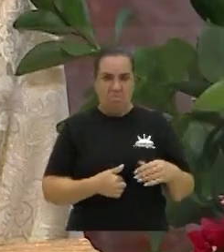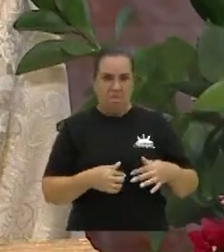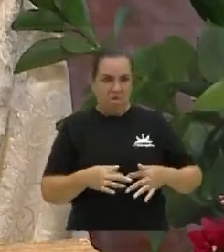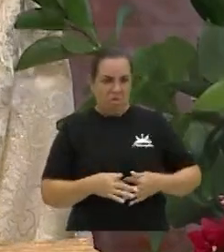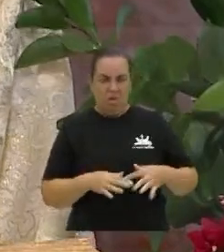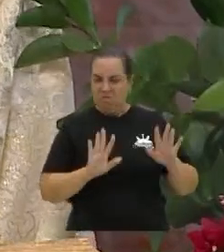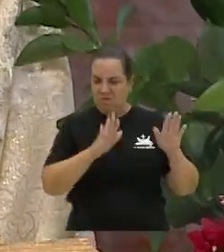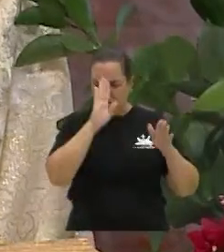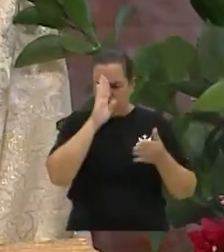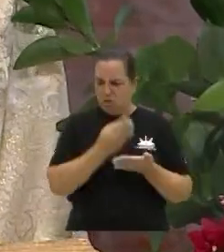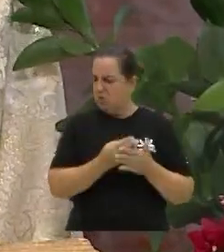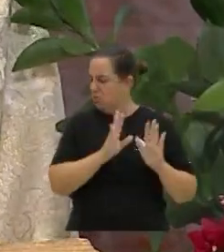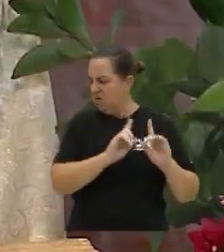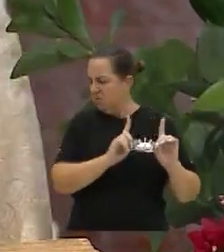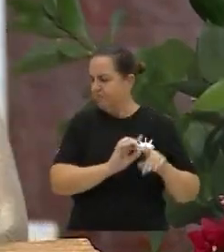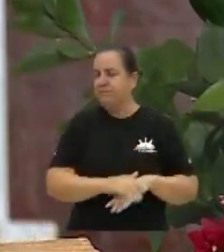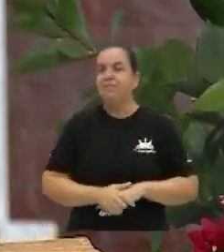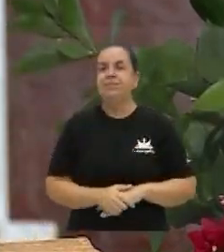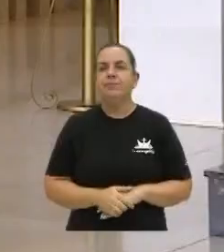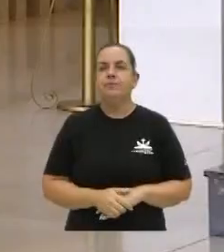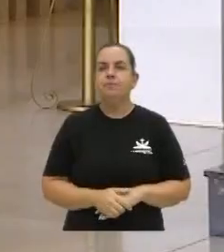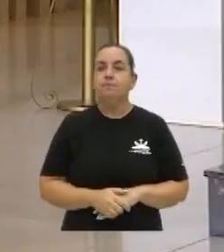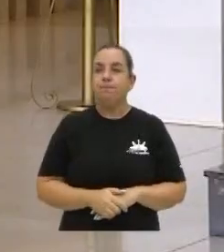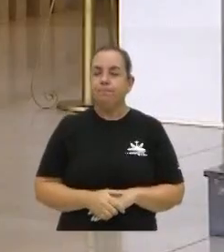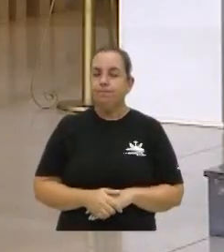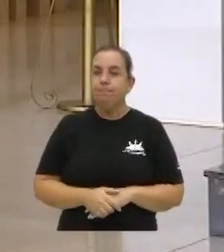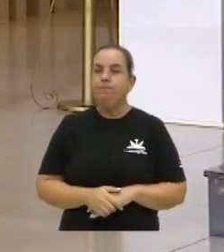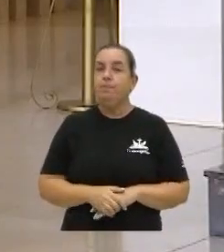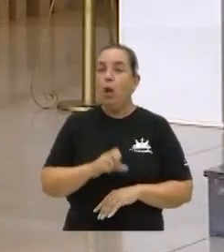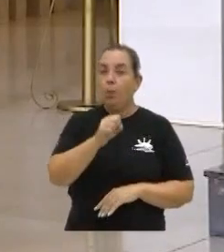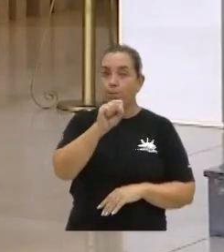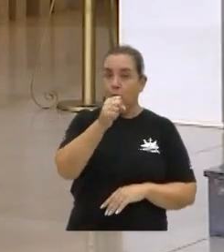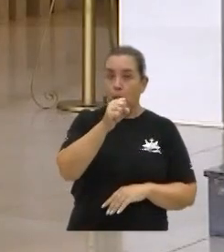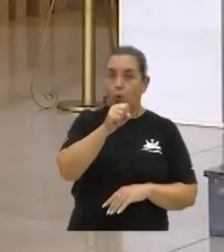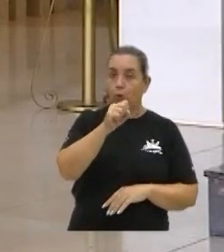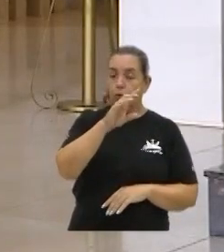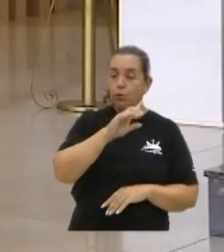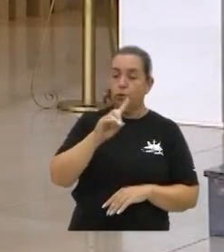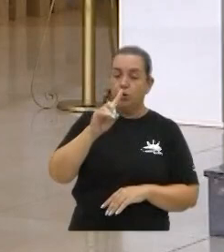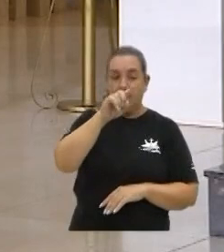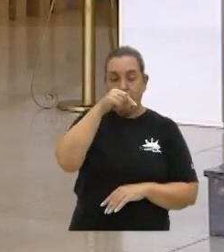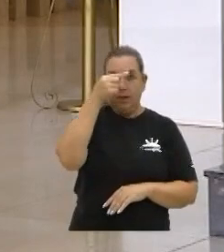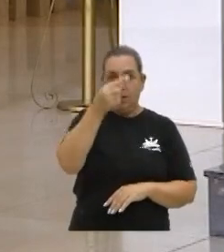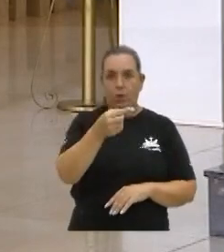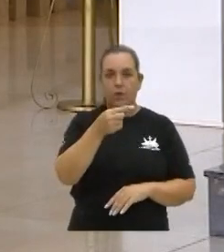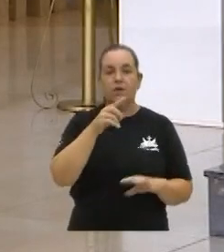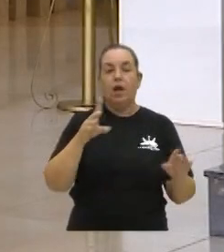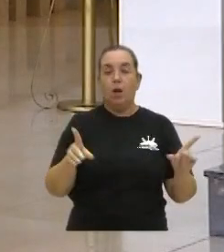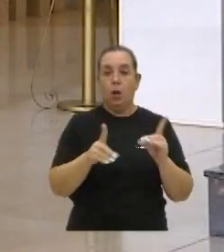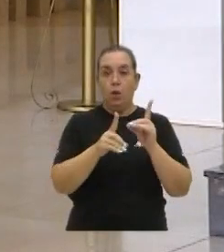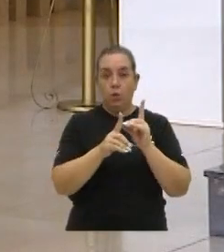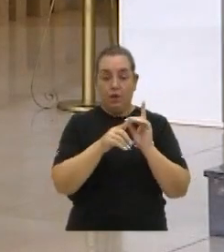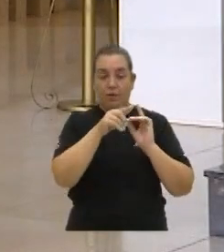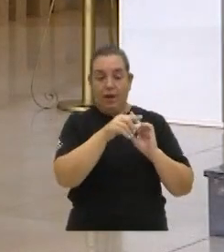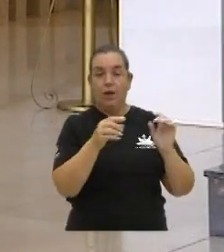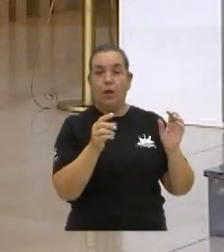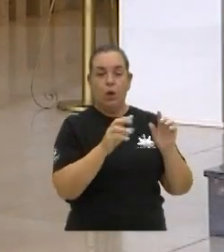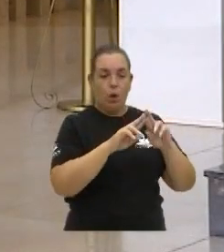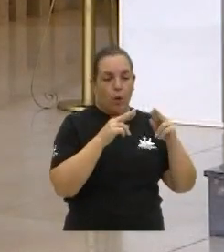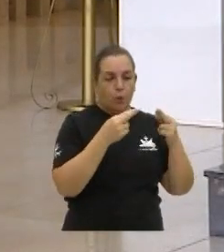não acreditareis. Outro 8 dias depois, encontravam-se os